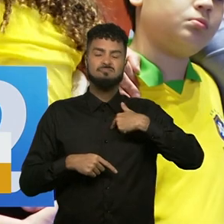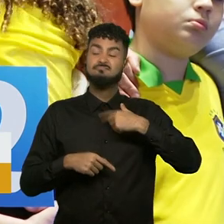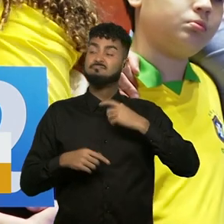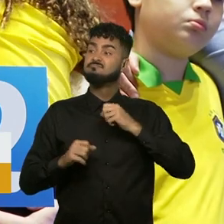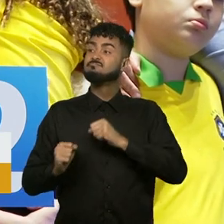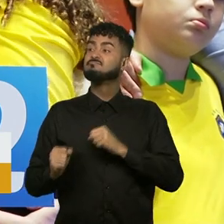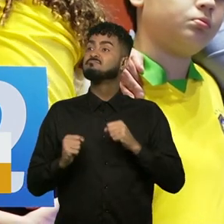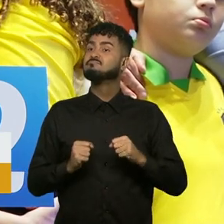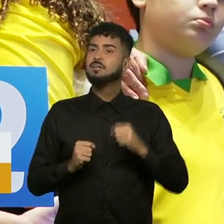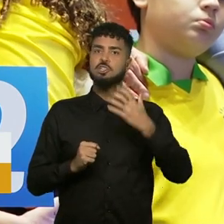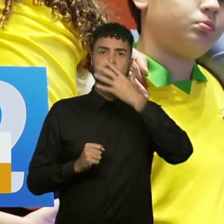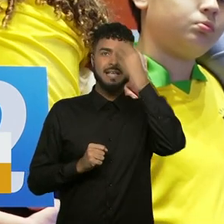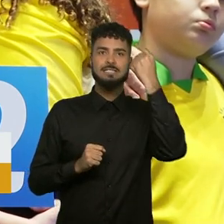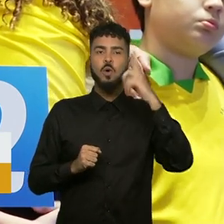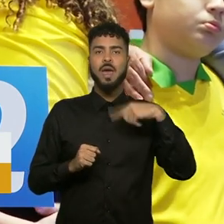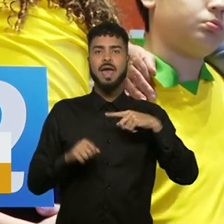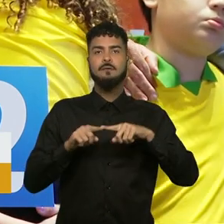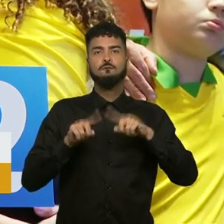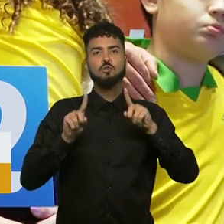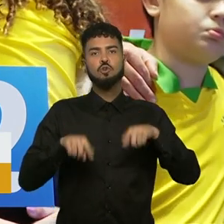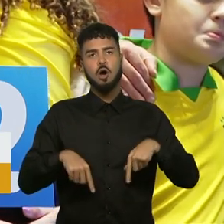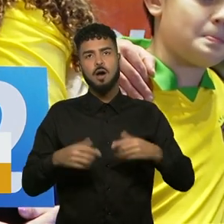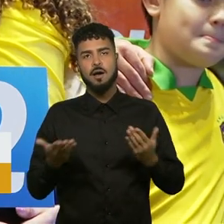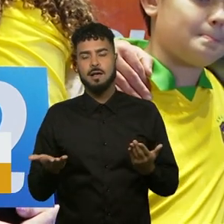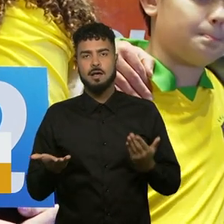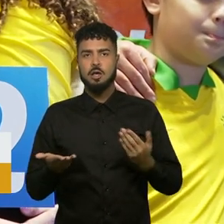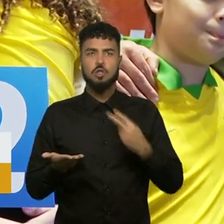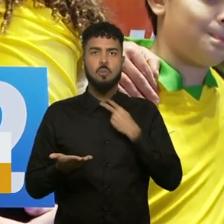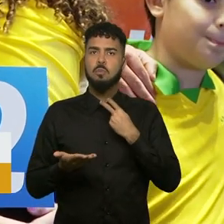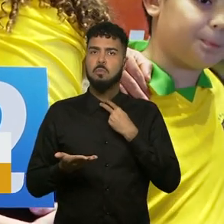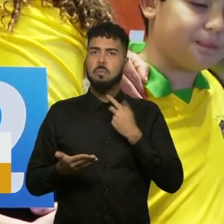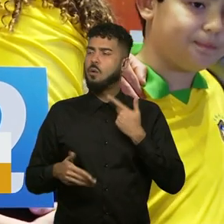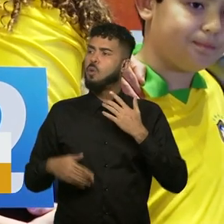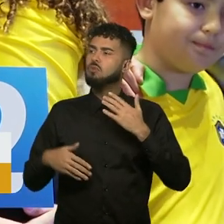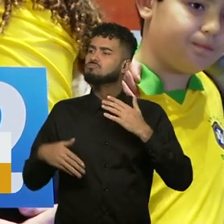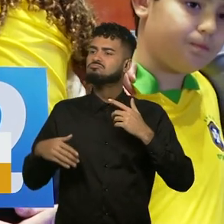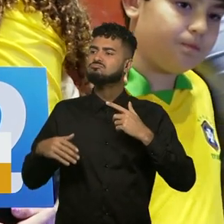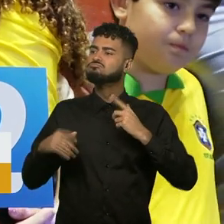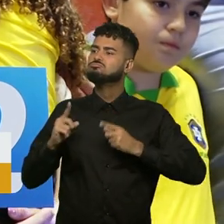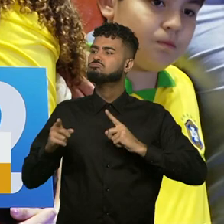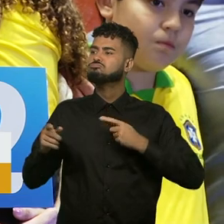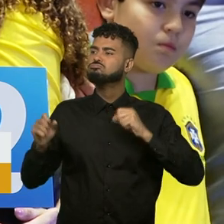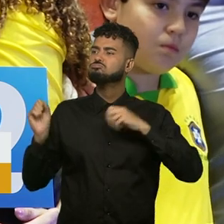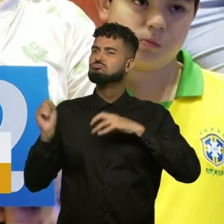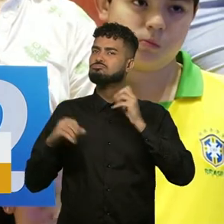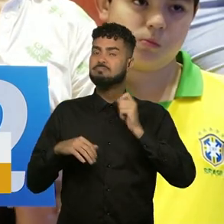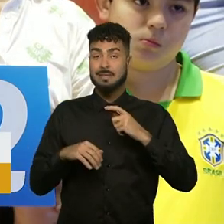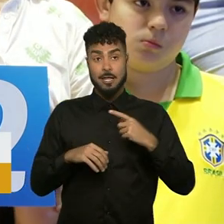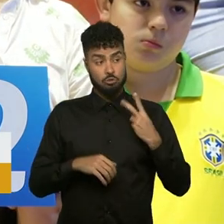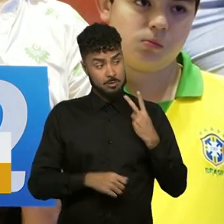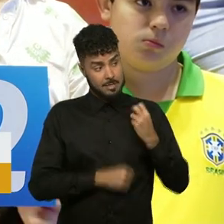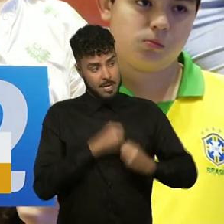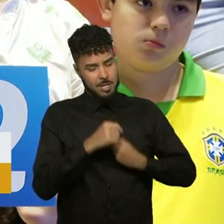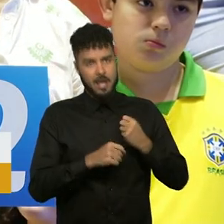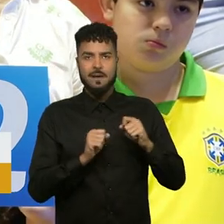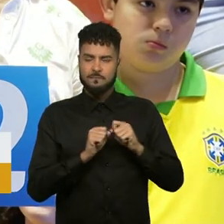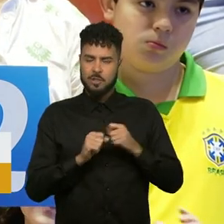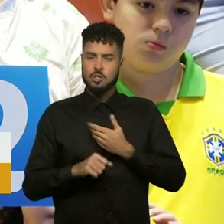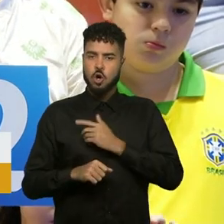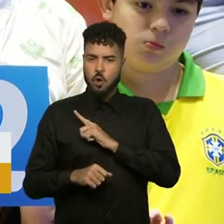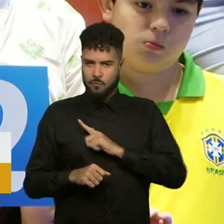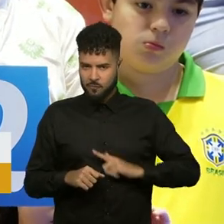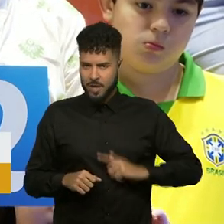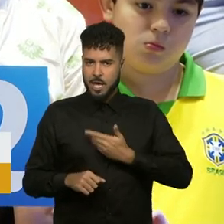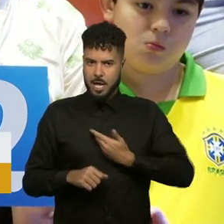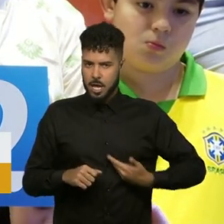esqueceu que ele era servidor e nós fizemos ao longo desses dois anos um governo servidor Esse foi o rio que a gente já